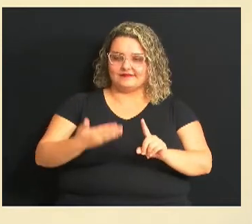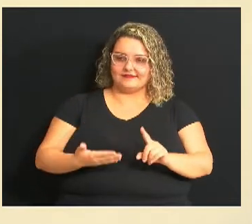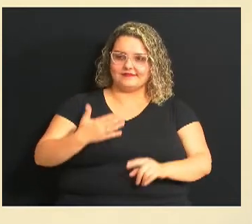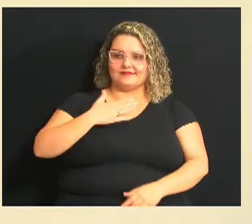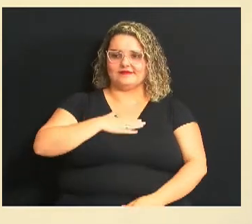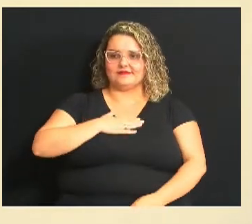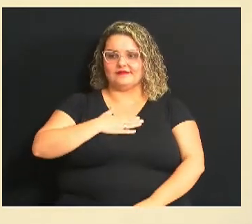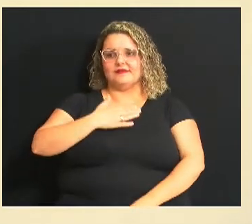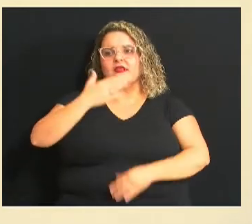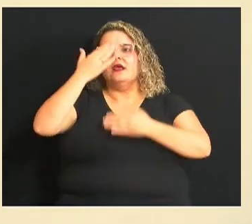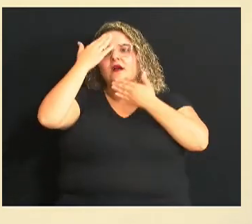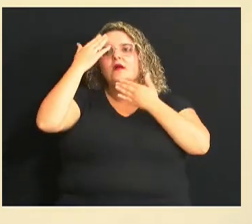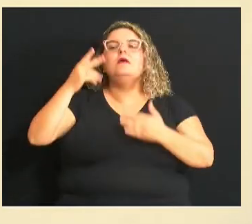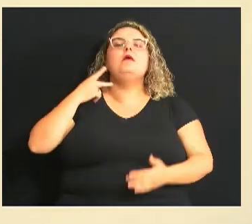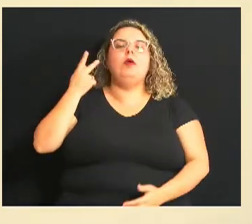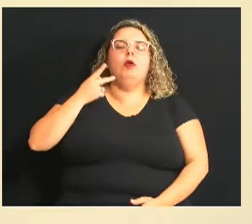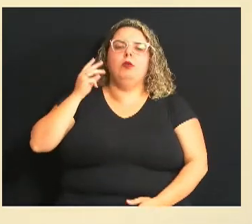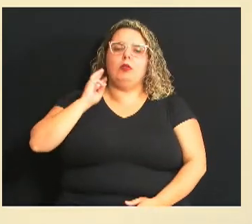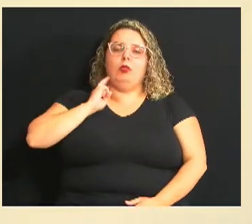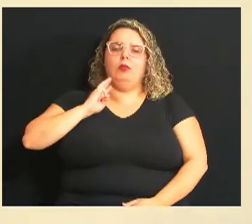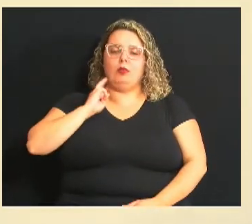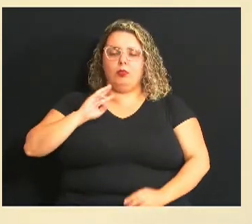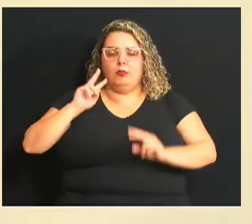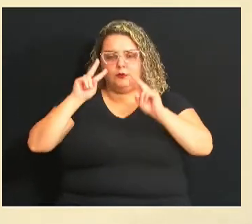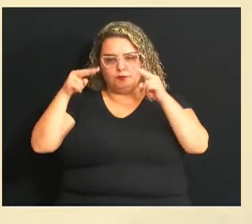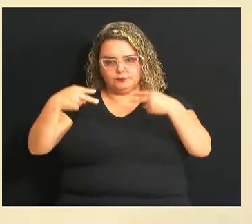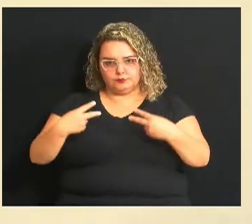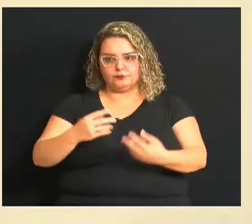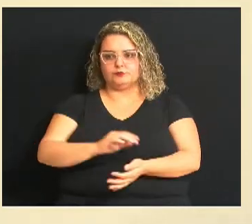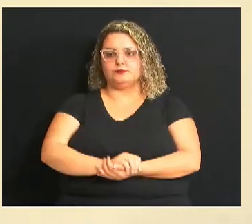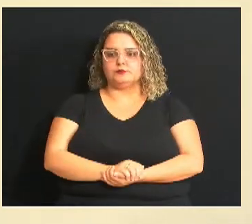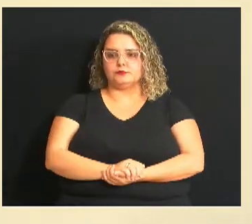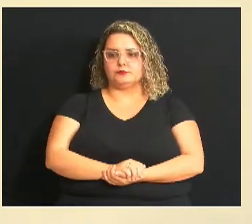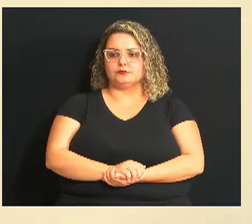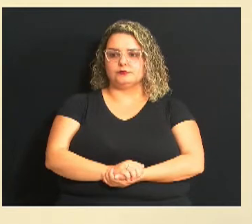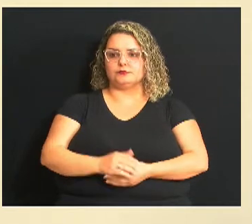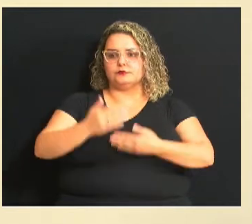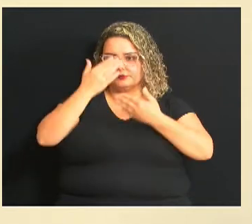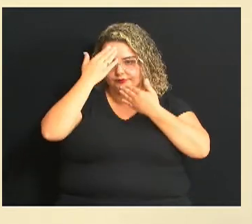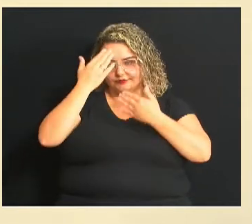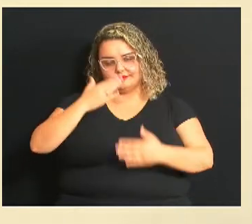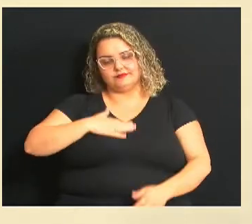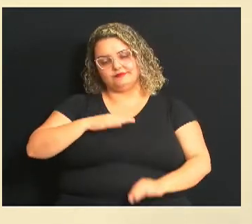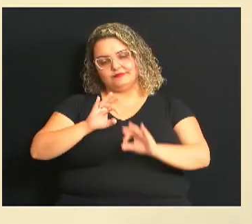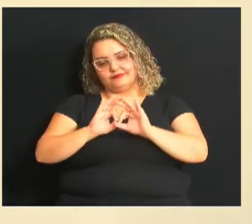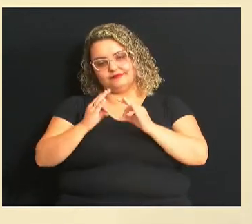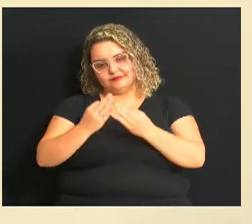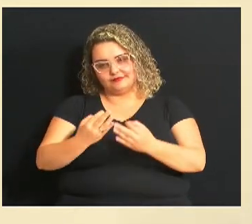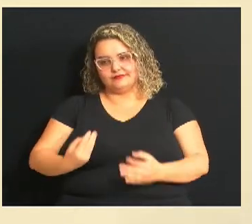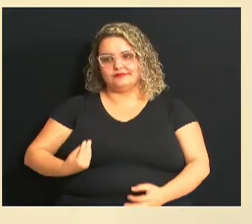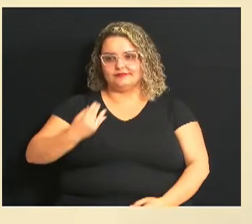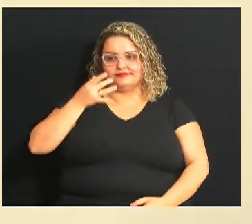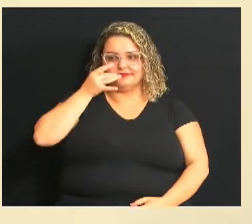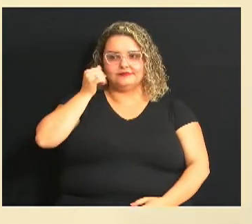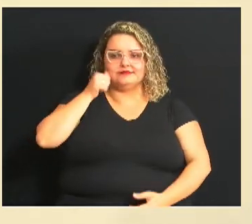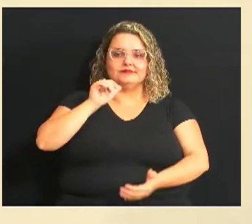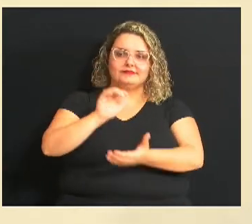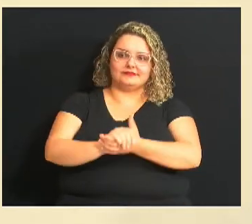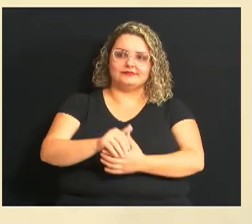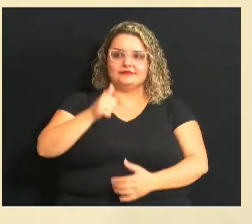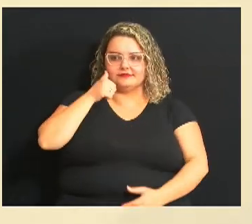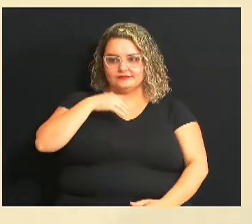vereador Cecílio aí pelo reconhecimento, agradecer a minha família que está aqui, esposa, as